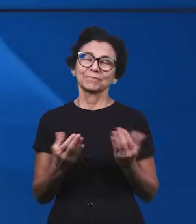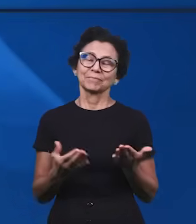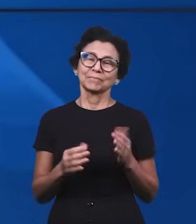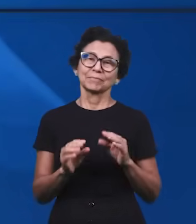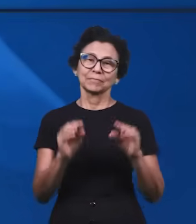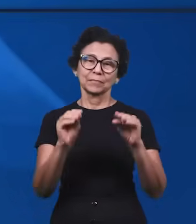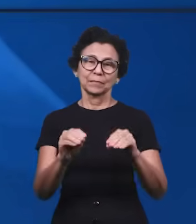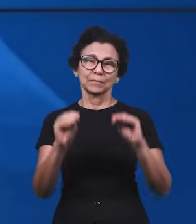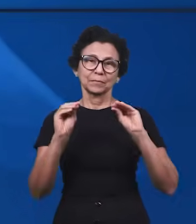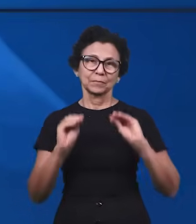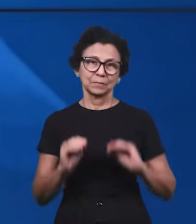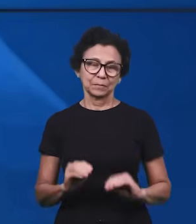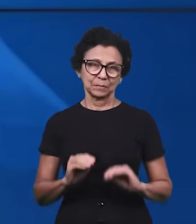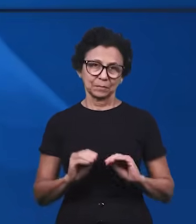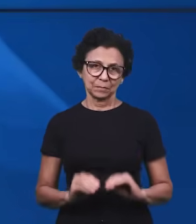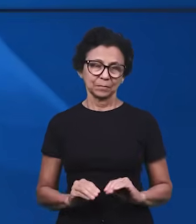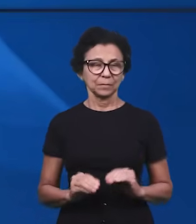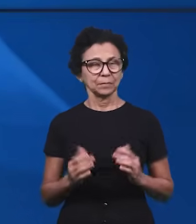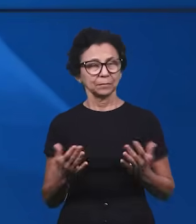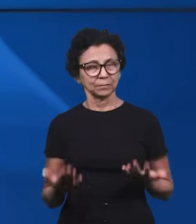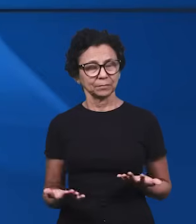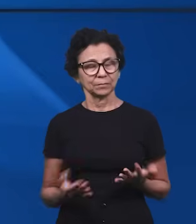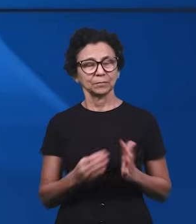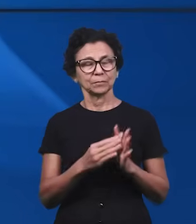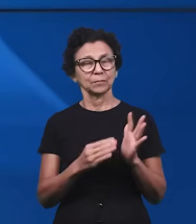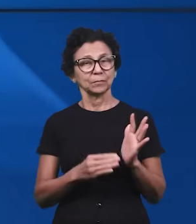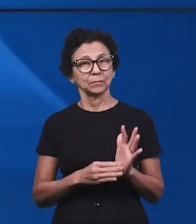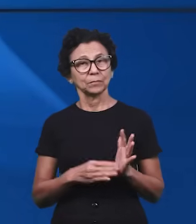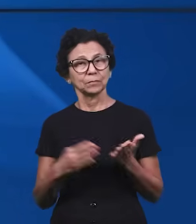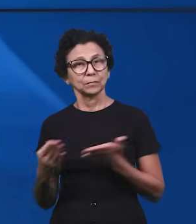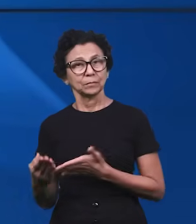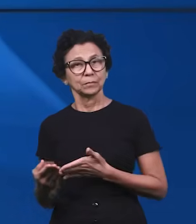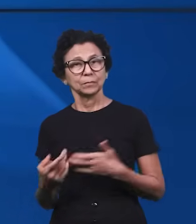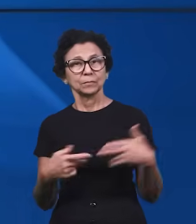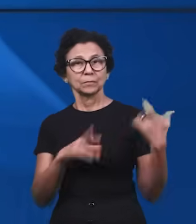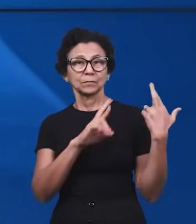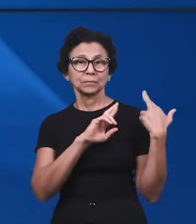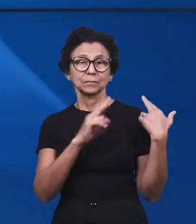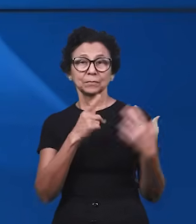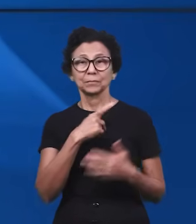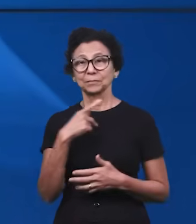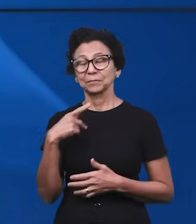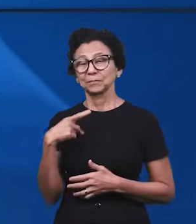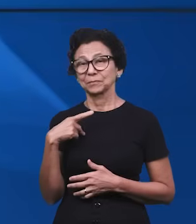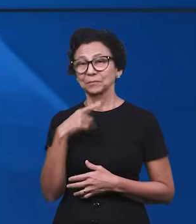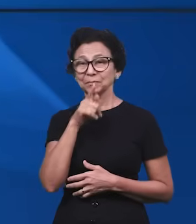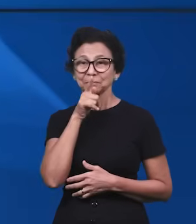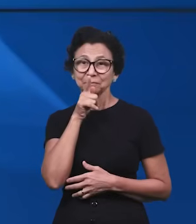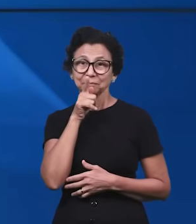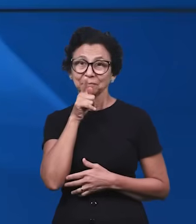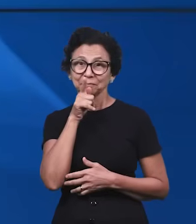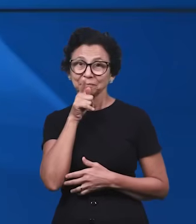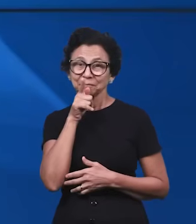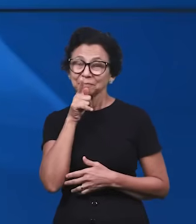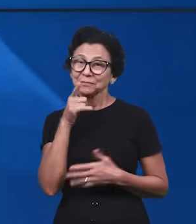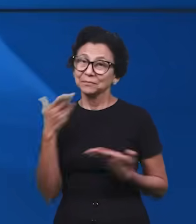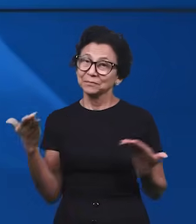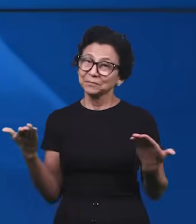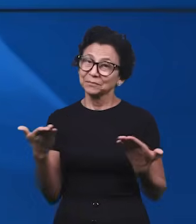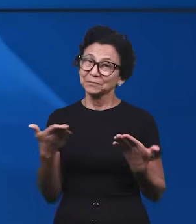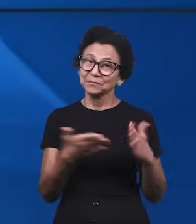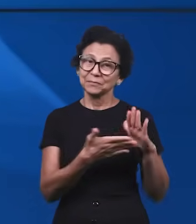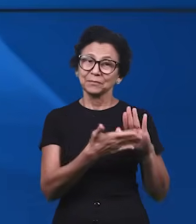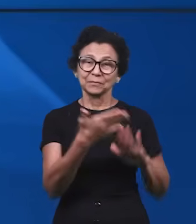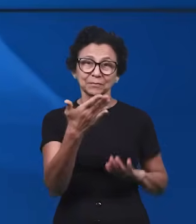traz antecipadamente os conteúdos, sempre o pastor Gilson quem está a fazer esta apresentação. Hoje o pastor Gilson está numa viagem